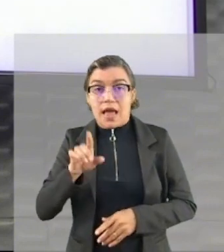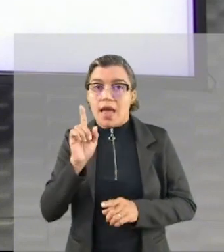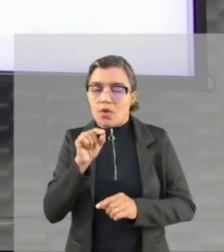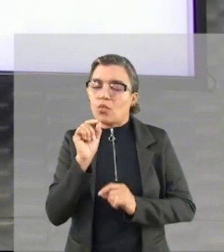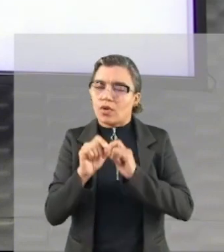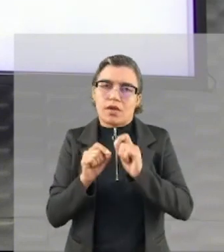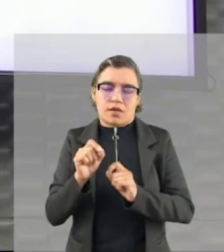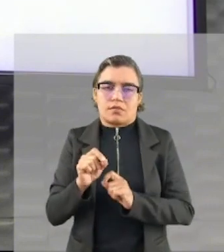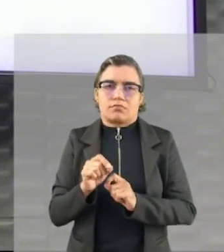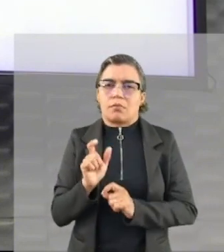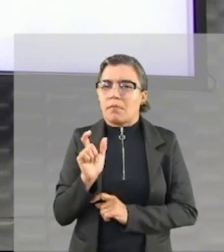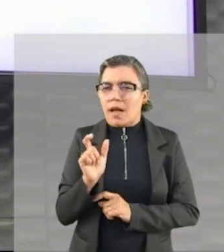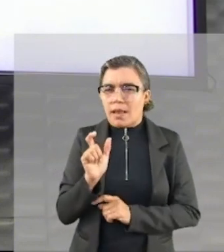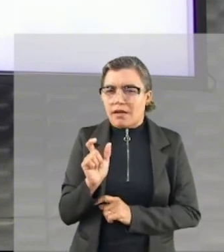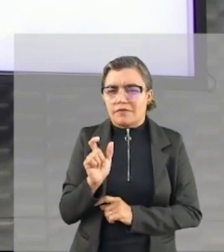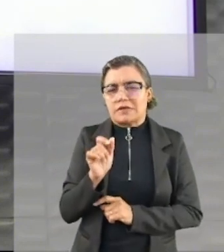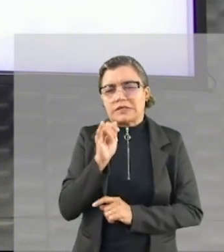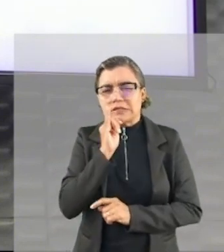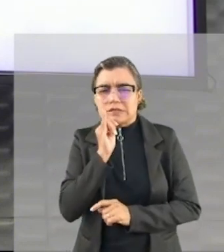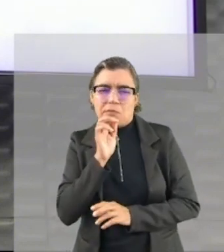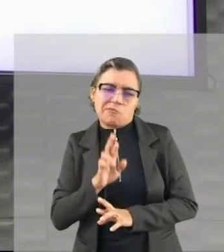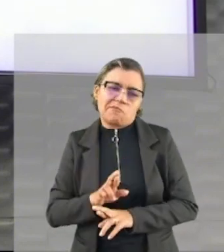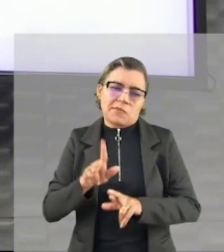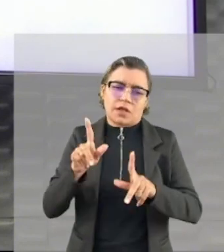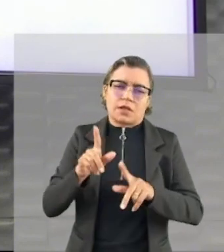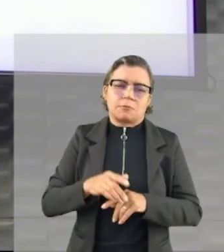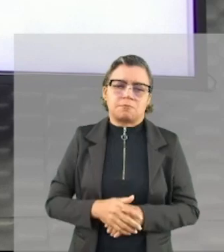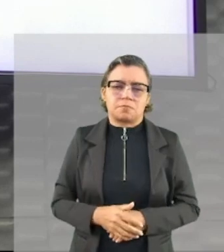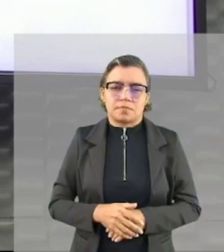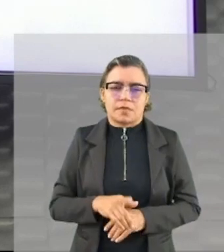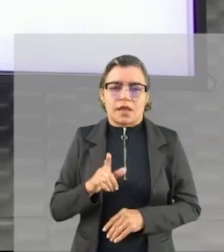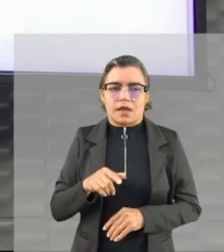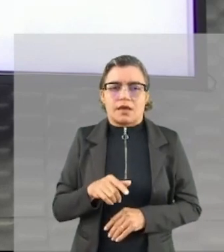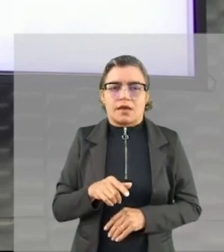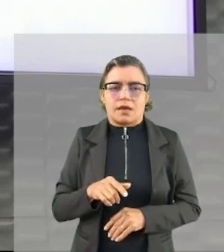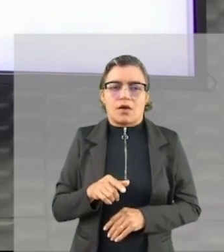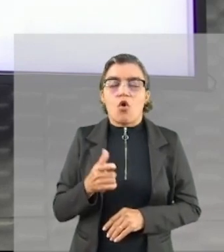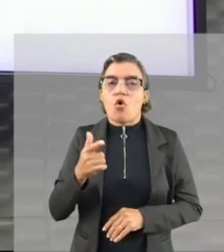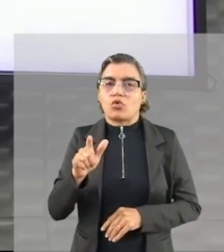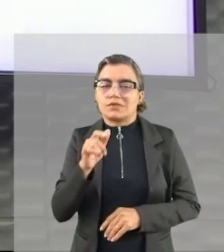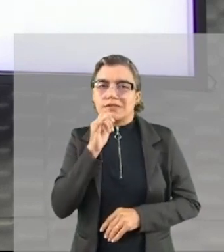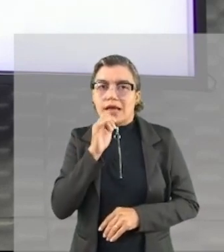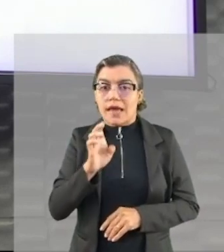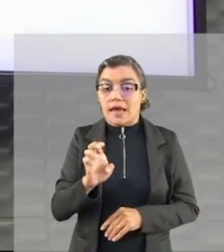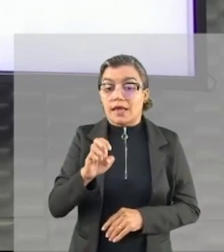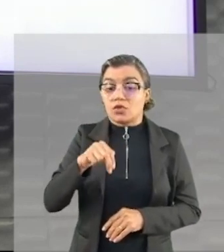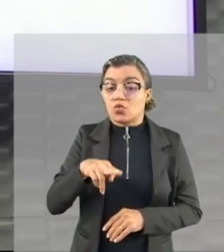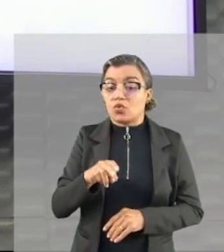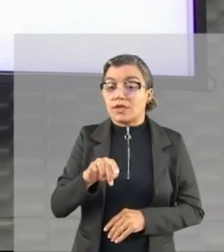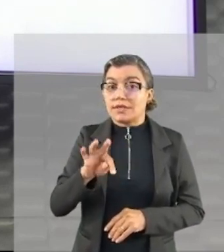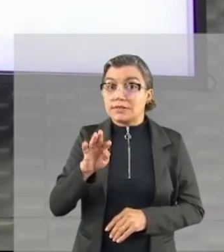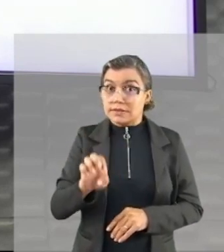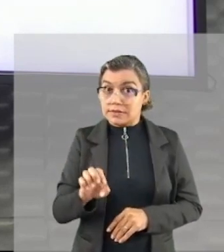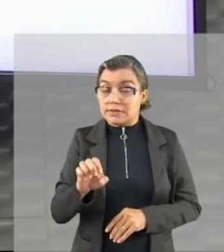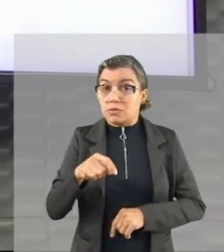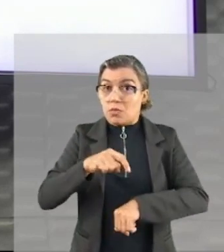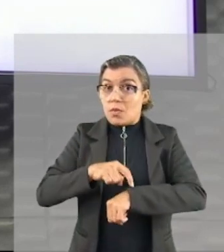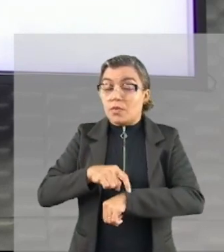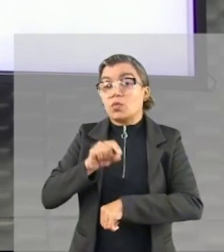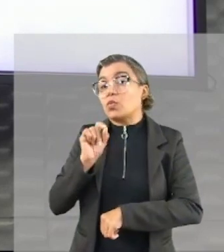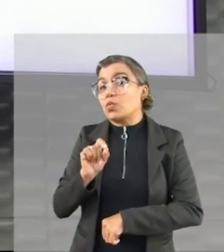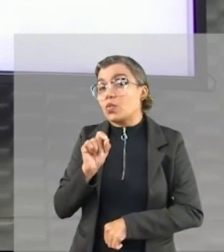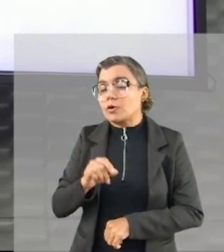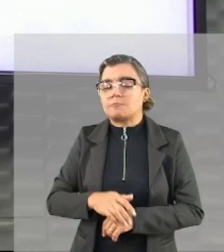eles, eles gostam de ser chamados de inuites. Os inuites, quando eles estão